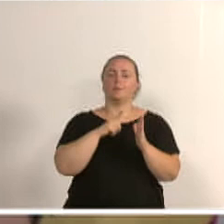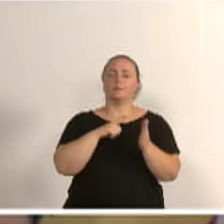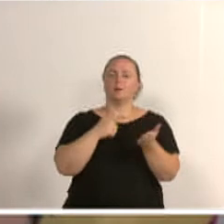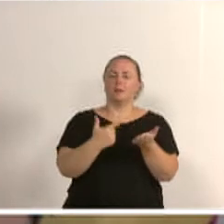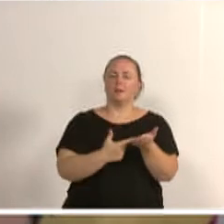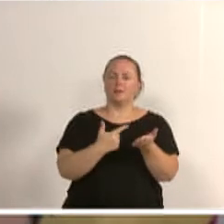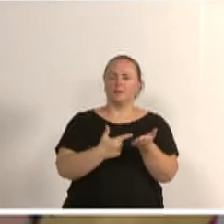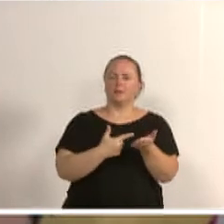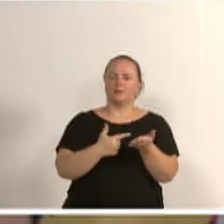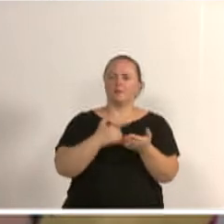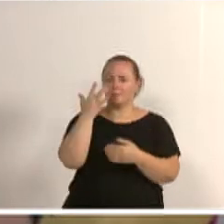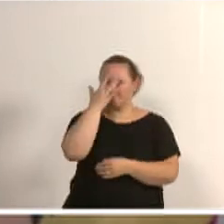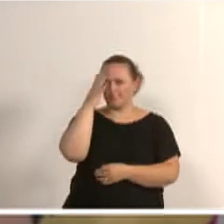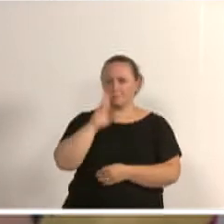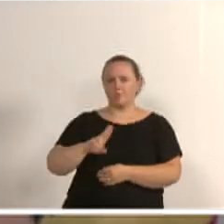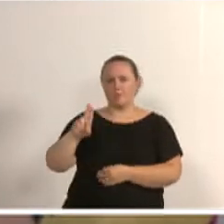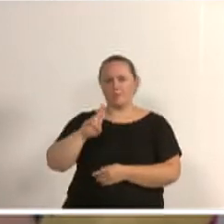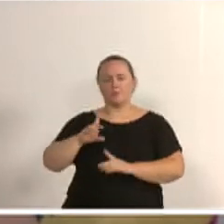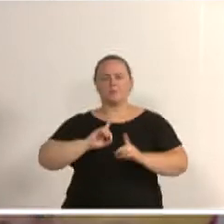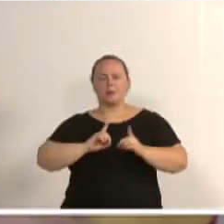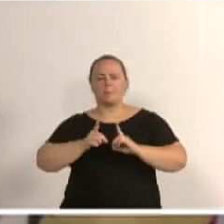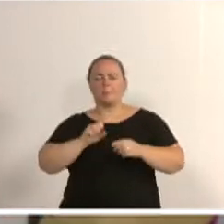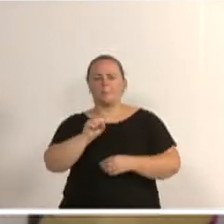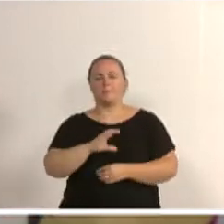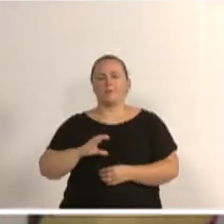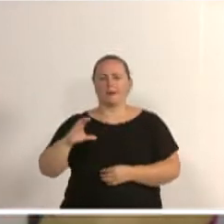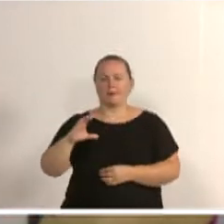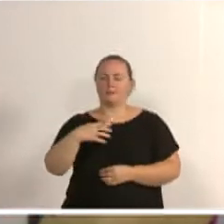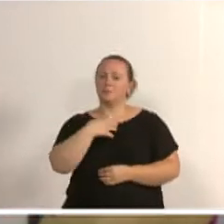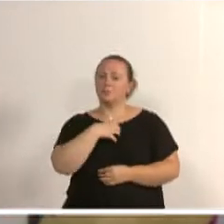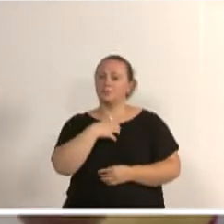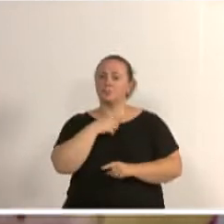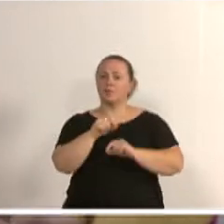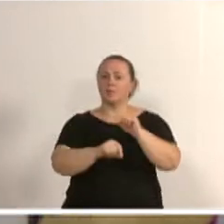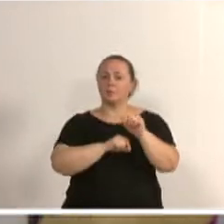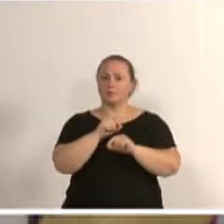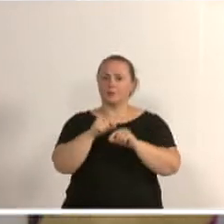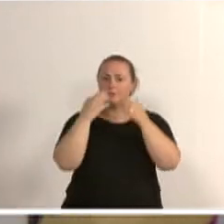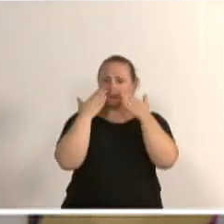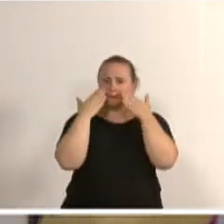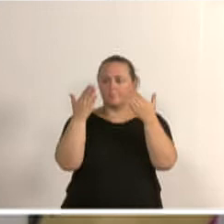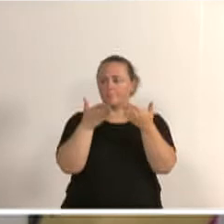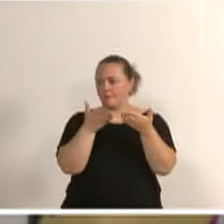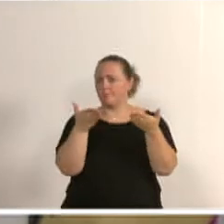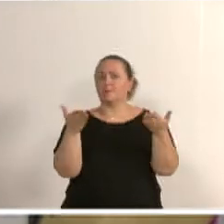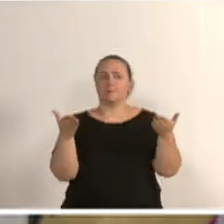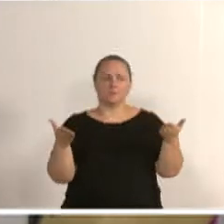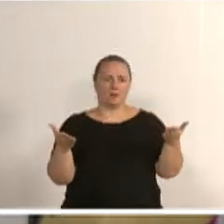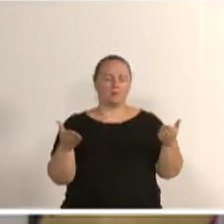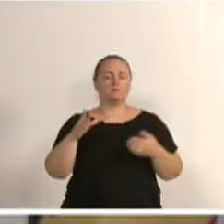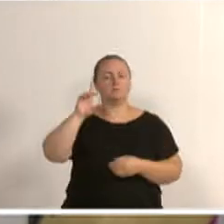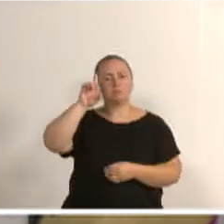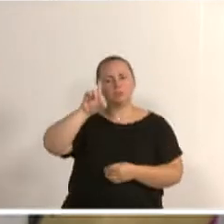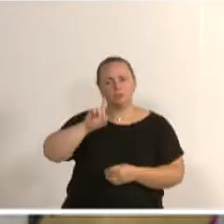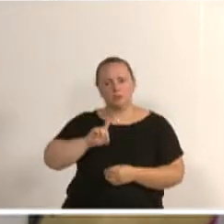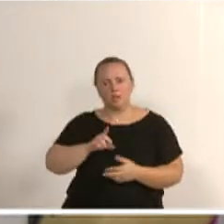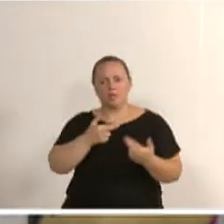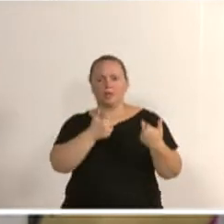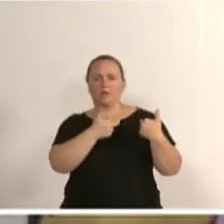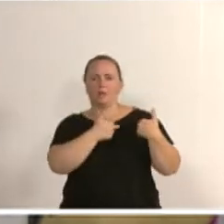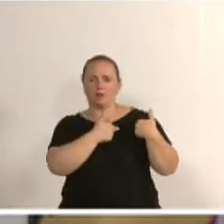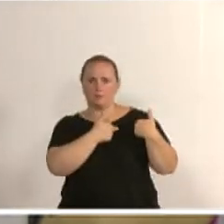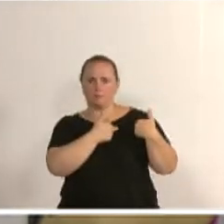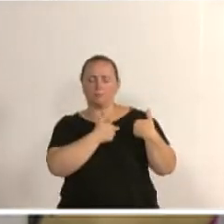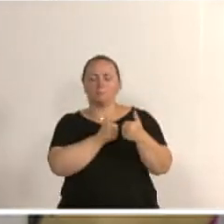Rodovia do Estado de Santa Catarina, que é uma forma de demonstrar aos usuários todos os seus direitos e deveres e